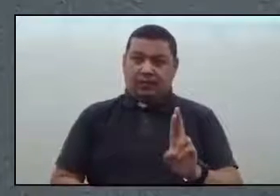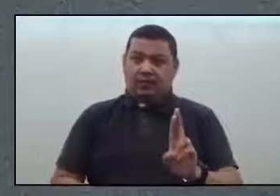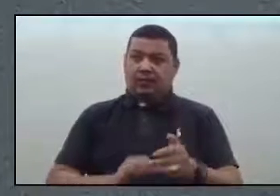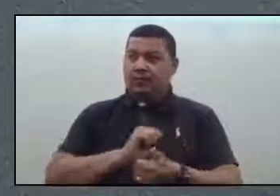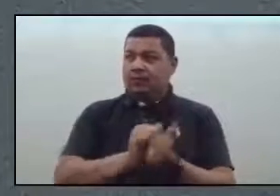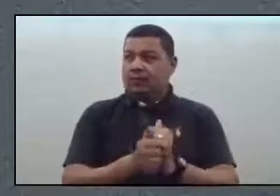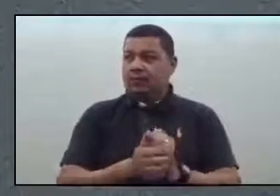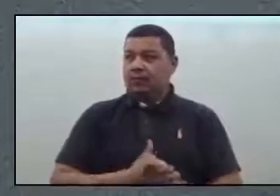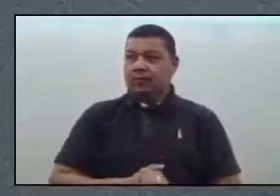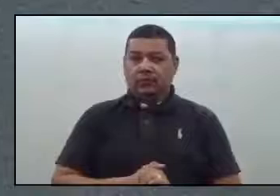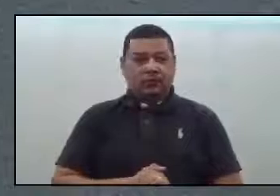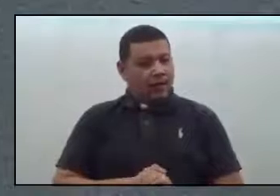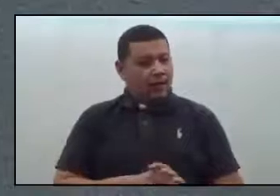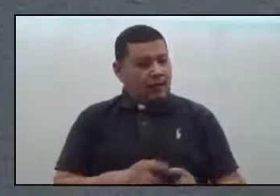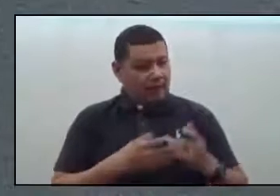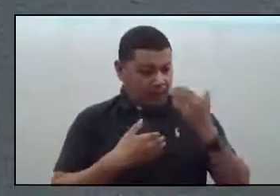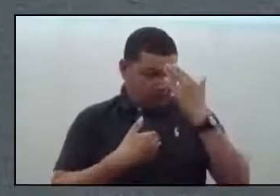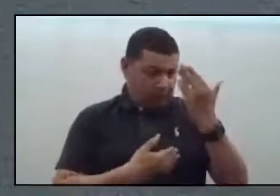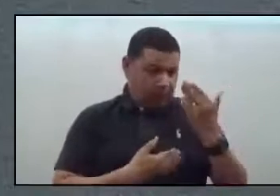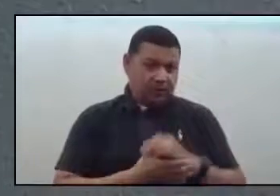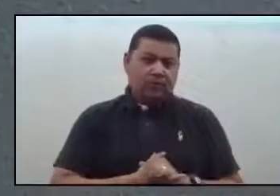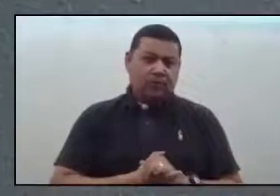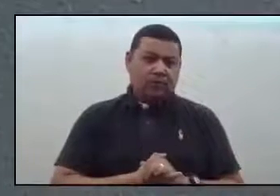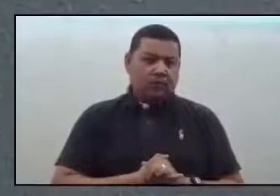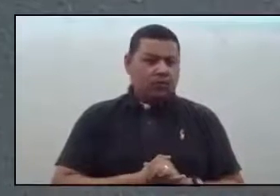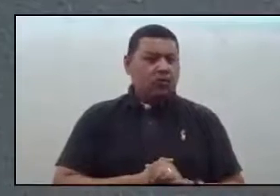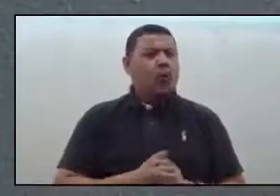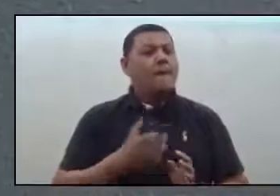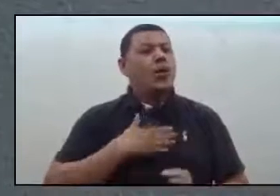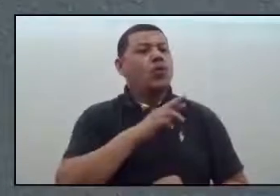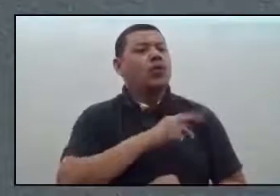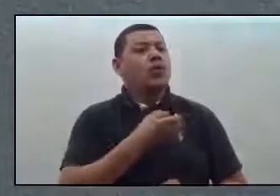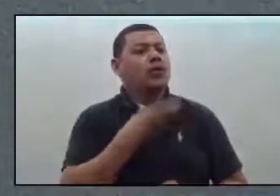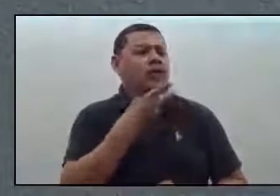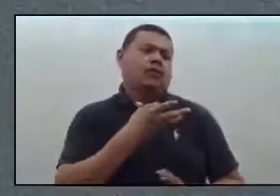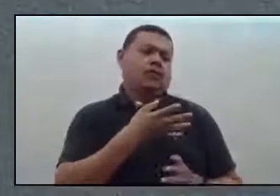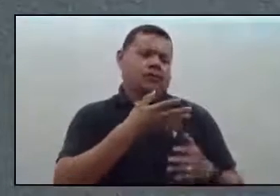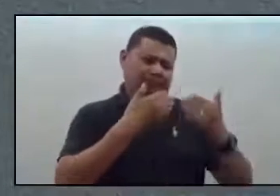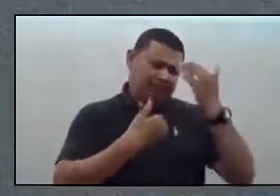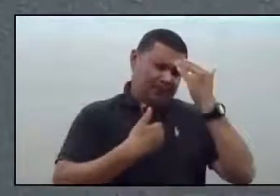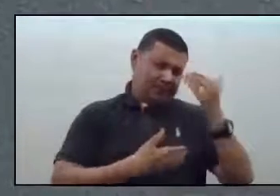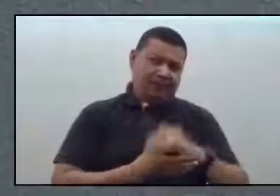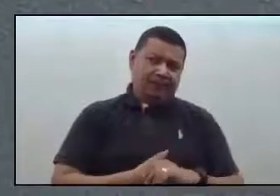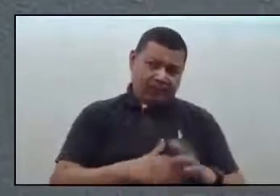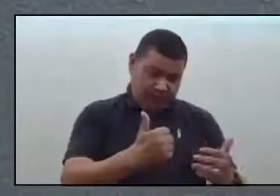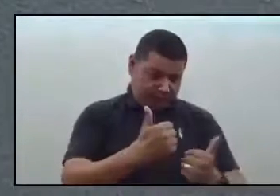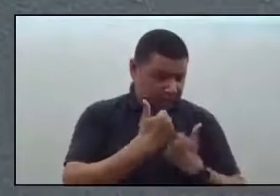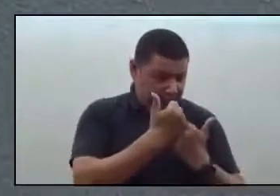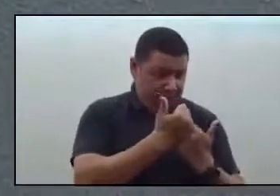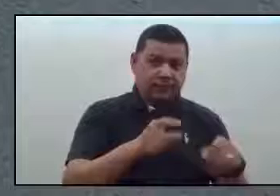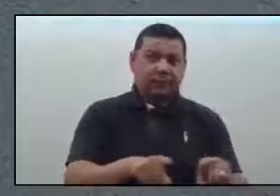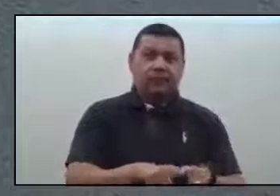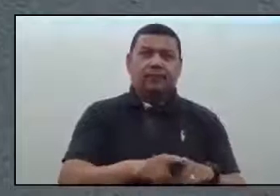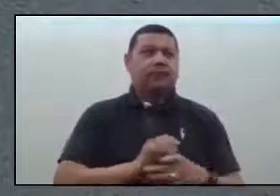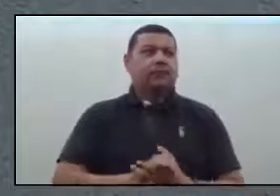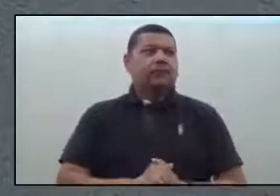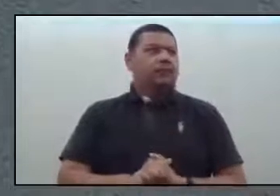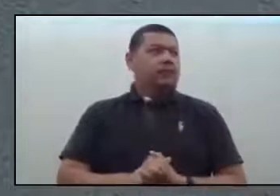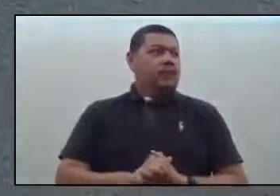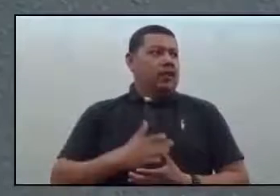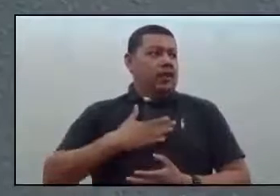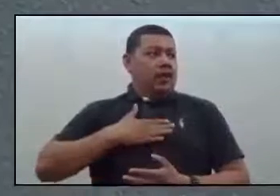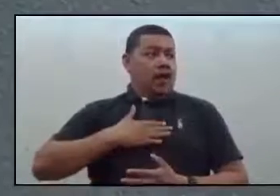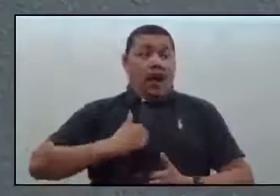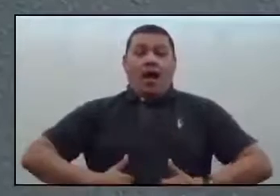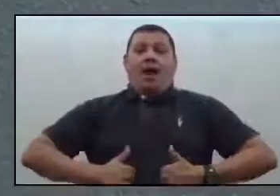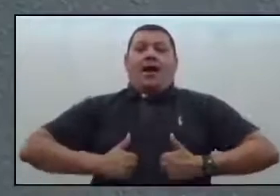agradeço a menção do meu nome também. Estamos aí colaborando, e me sinto muito orgulhoso